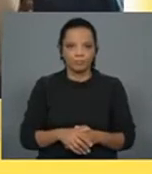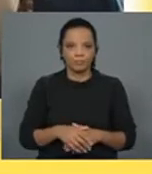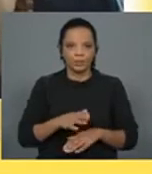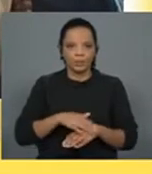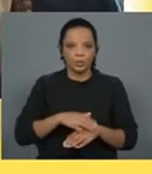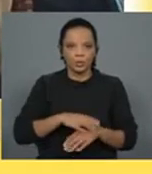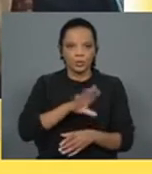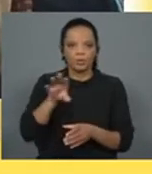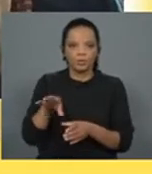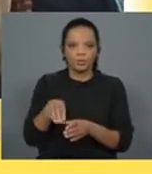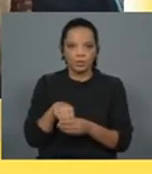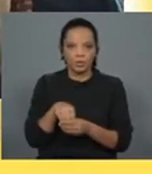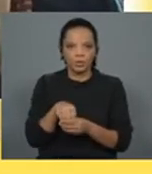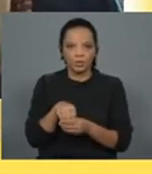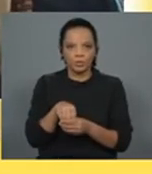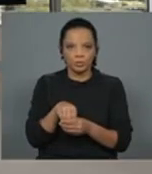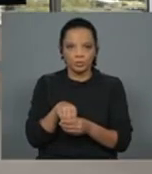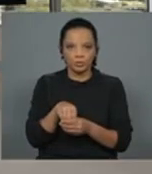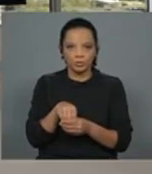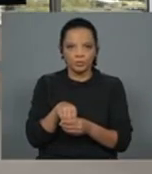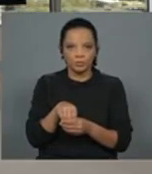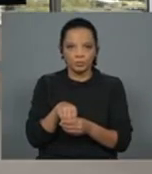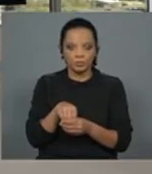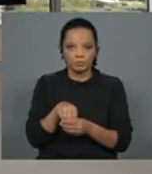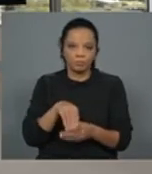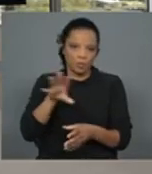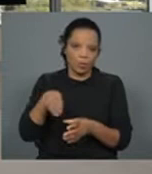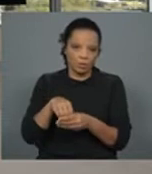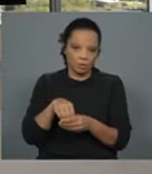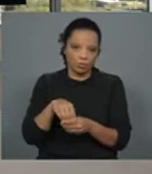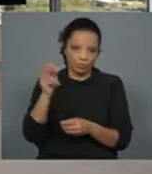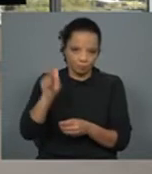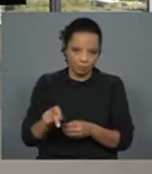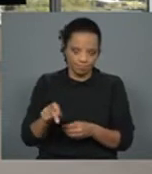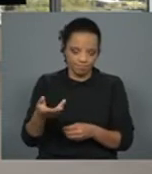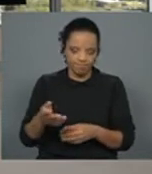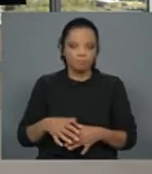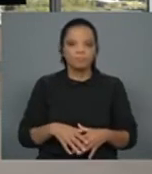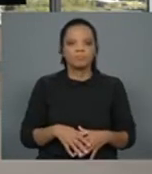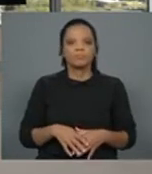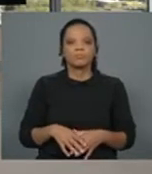do contexto, do nosso contexto, não é? Muito particular,